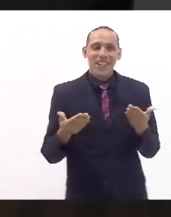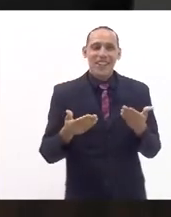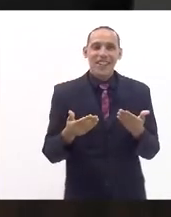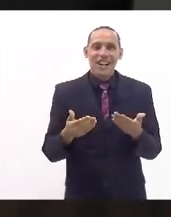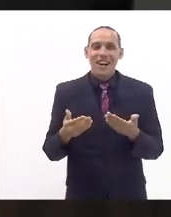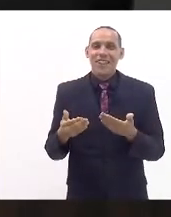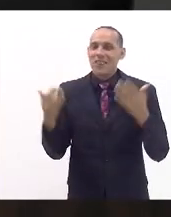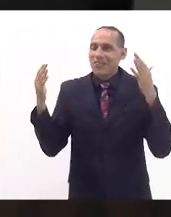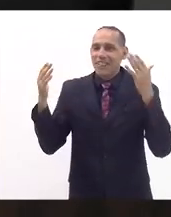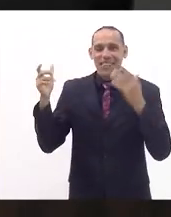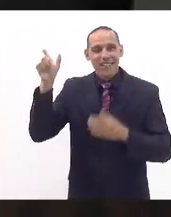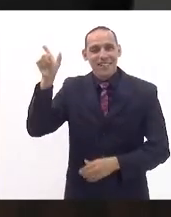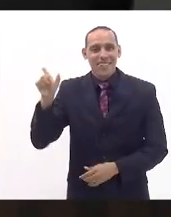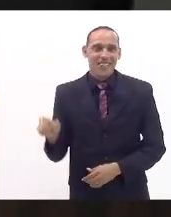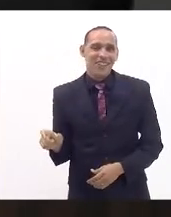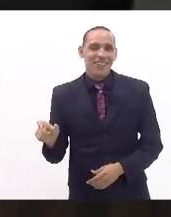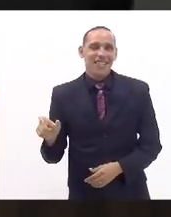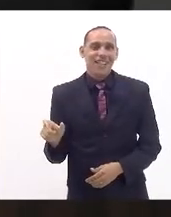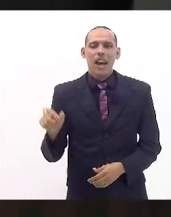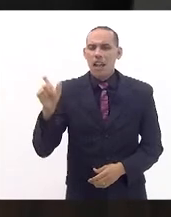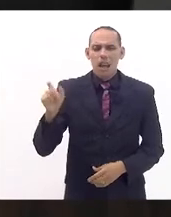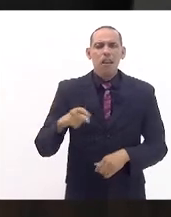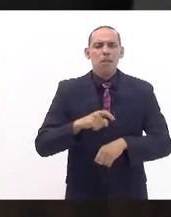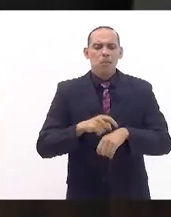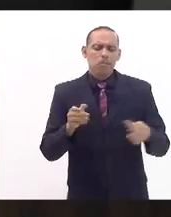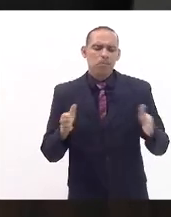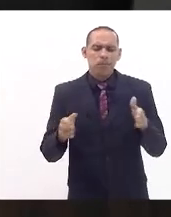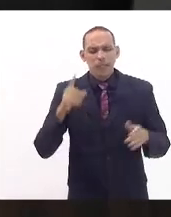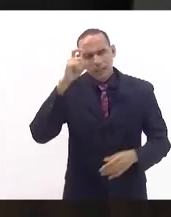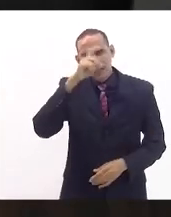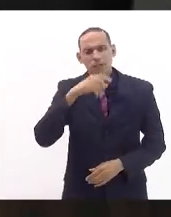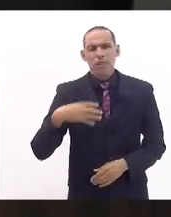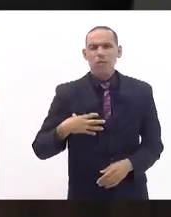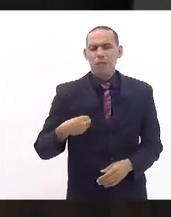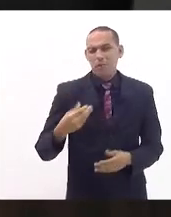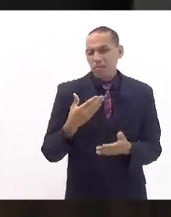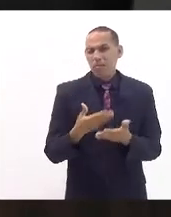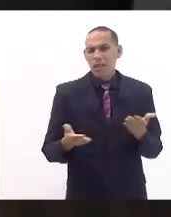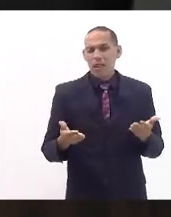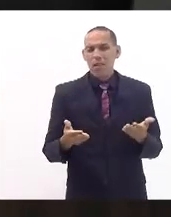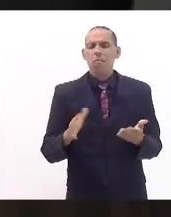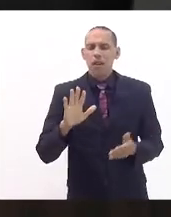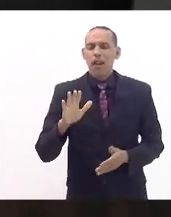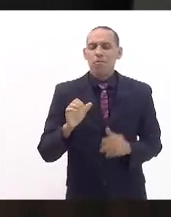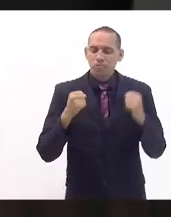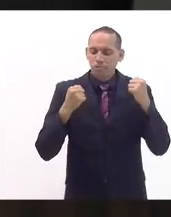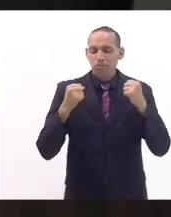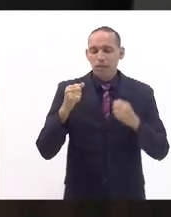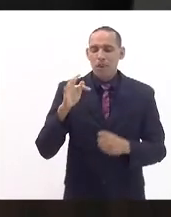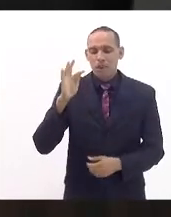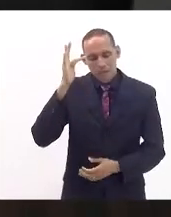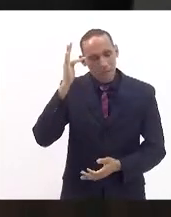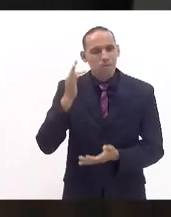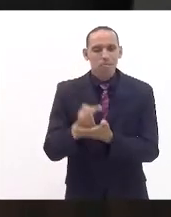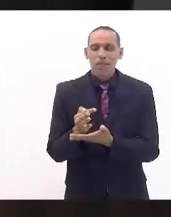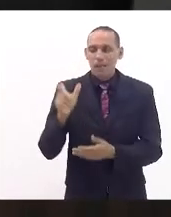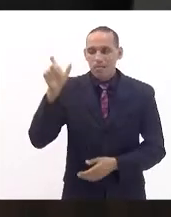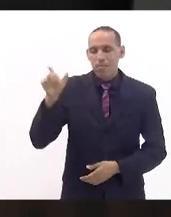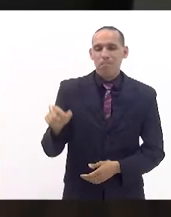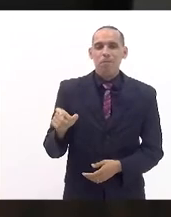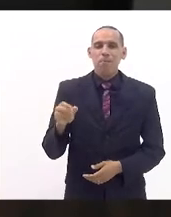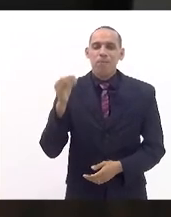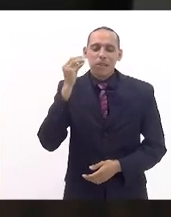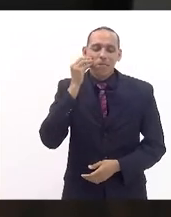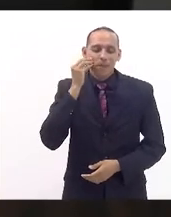melhor, e ela passou um momento difícil pela perda do filho, com muita força e fé. Beijo, minha tia. Agora